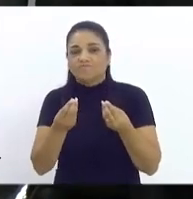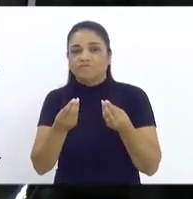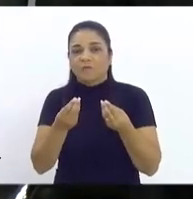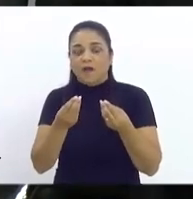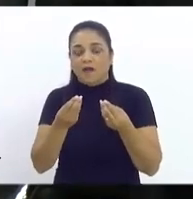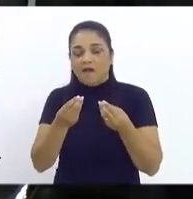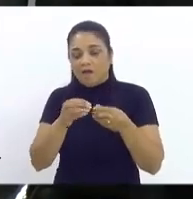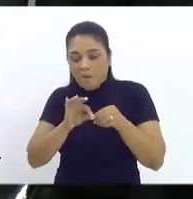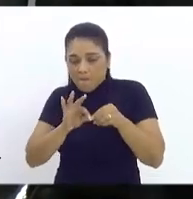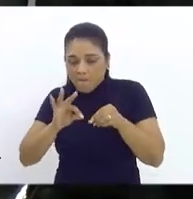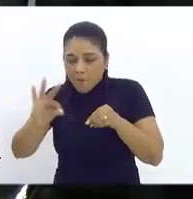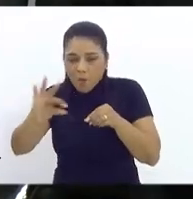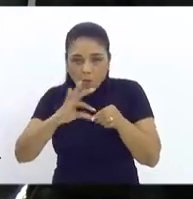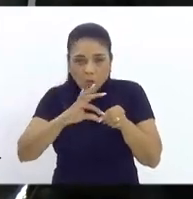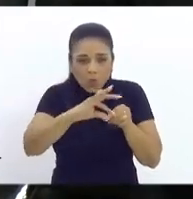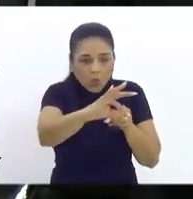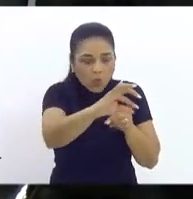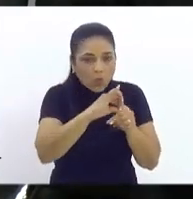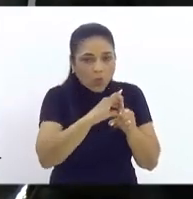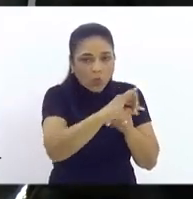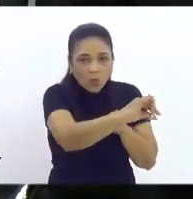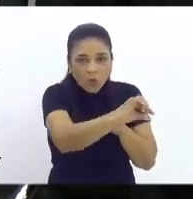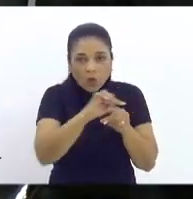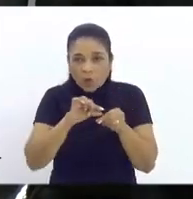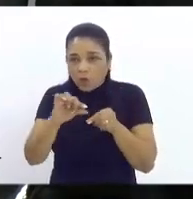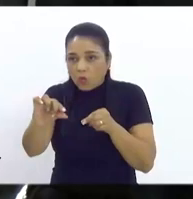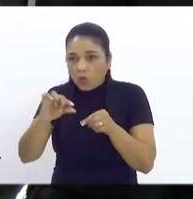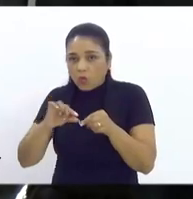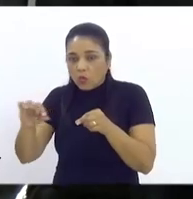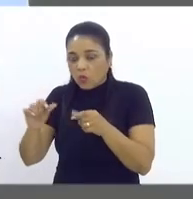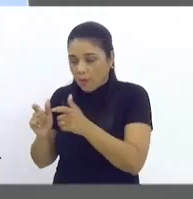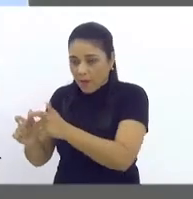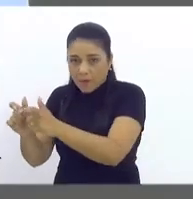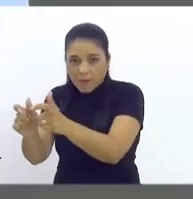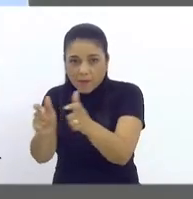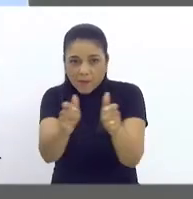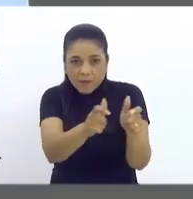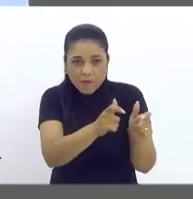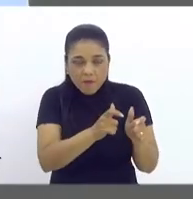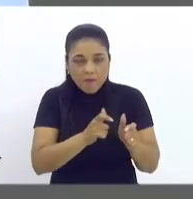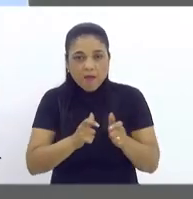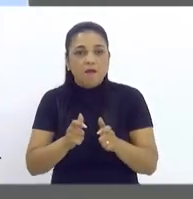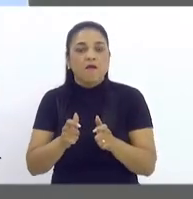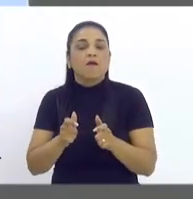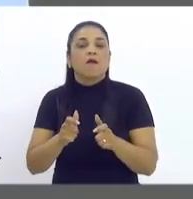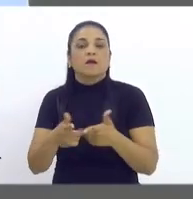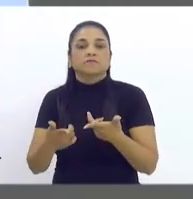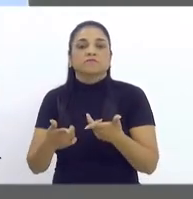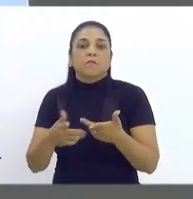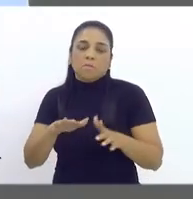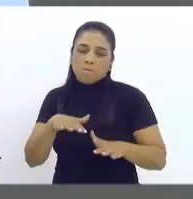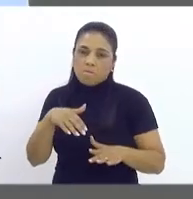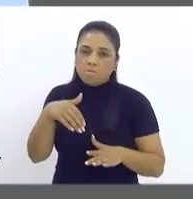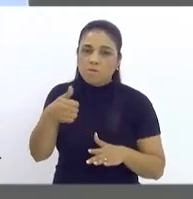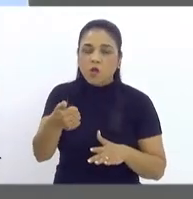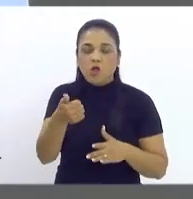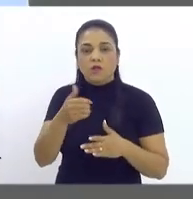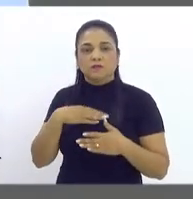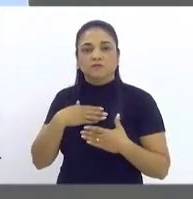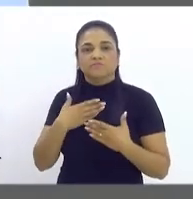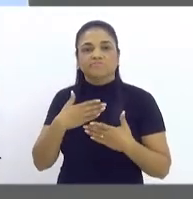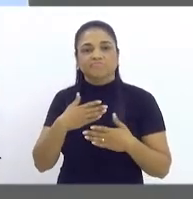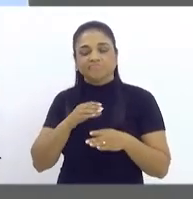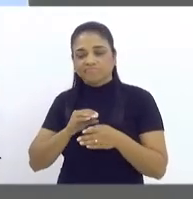rede, ela vai crescendo, fazendo expansões de capilaridade, incrementando o acesso aos clientes. Isso